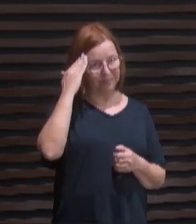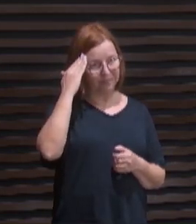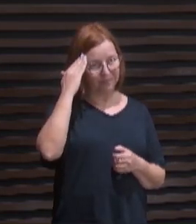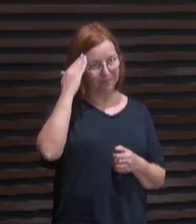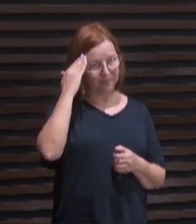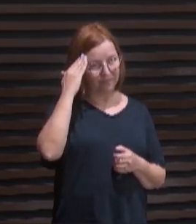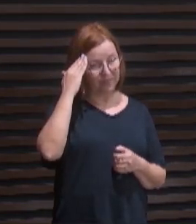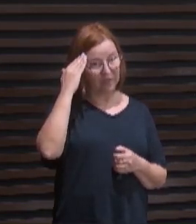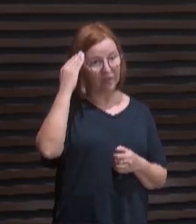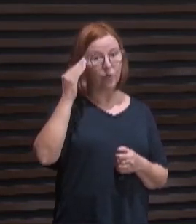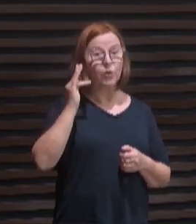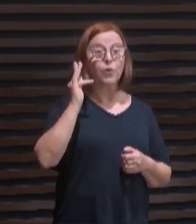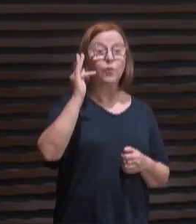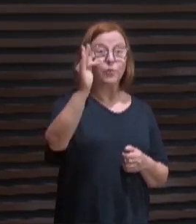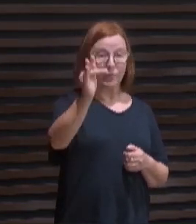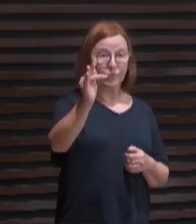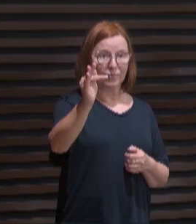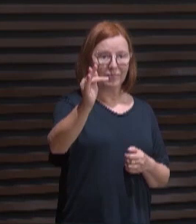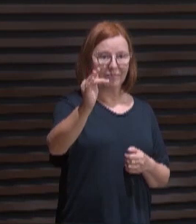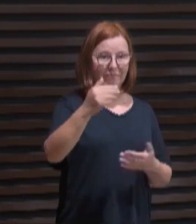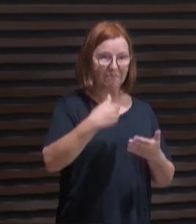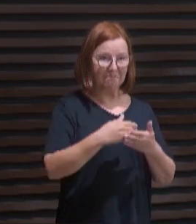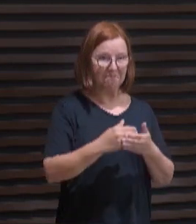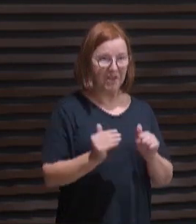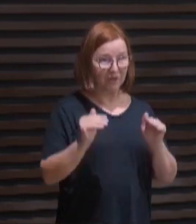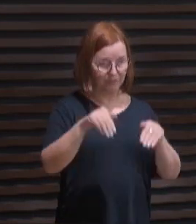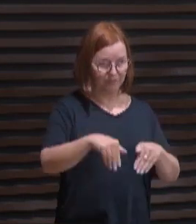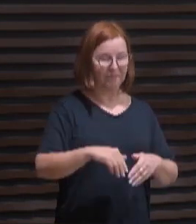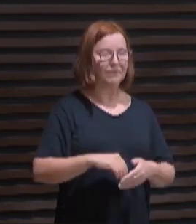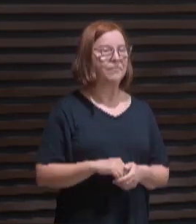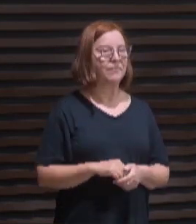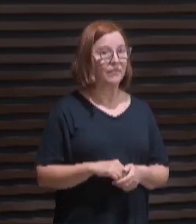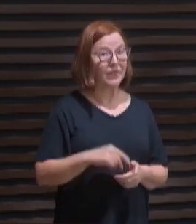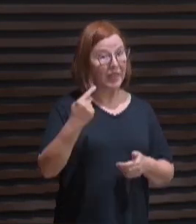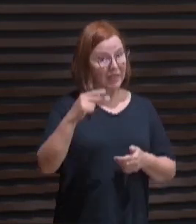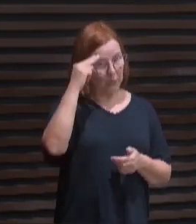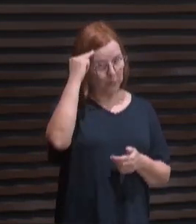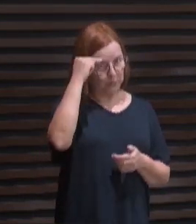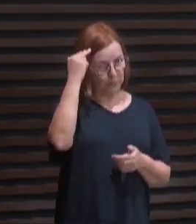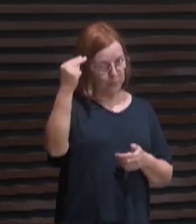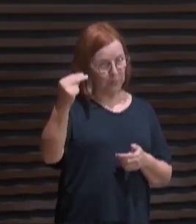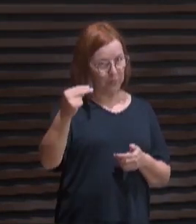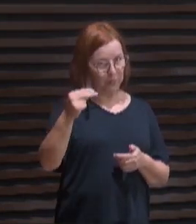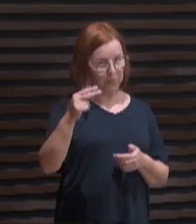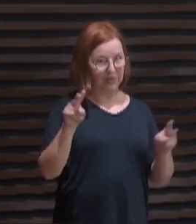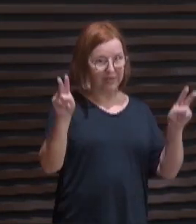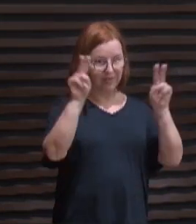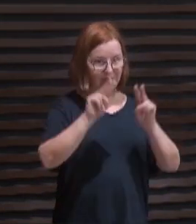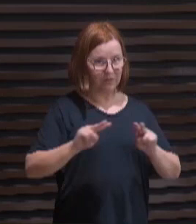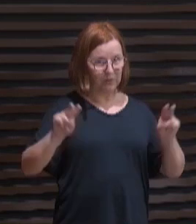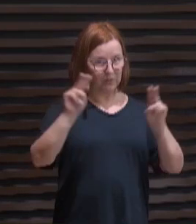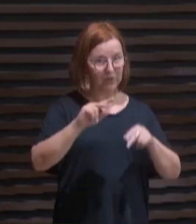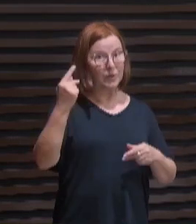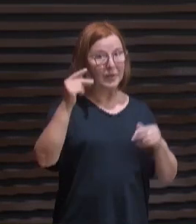de ser nos últimos dias. O teu sonho e as visões do da